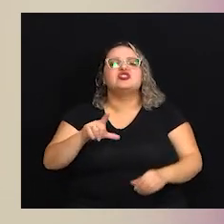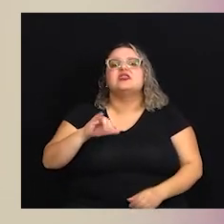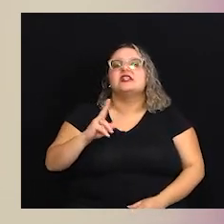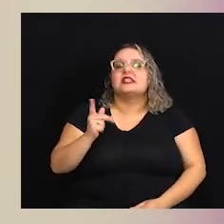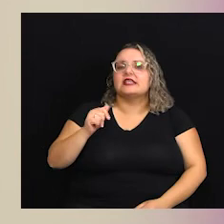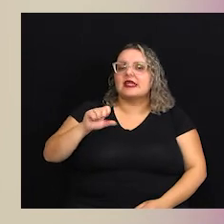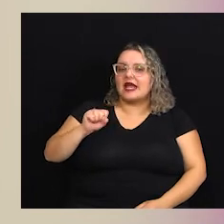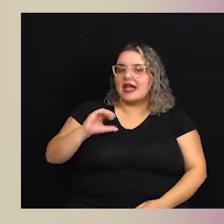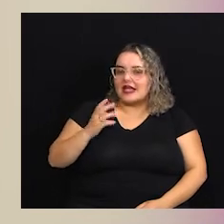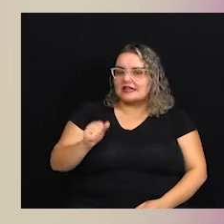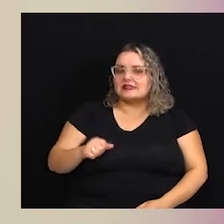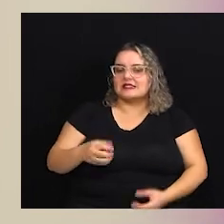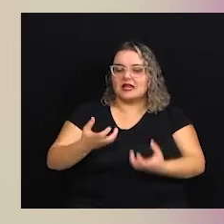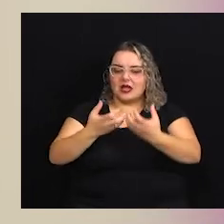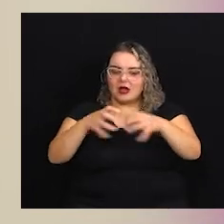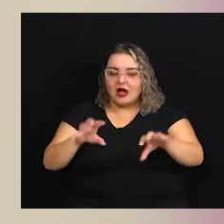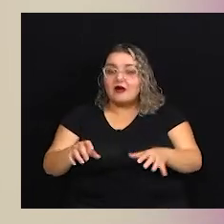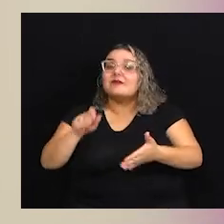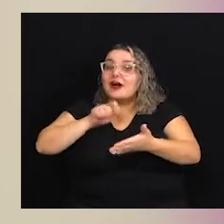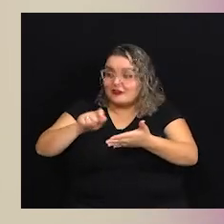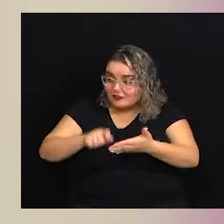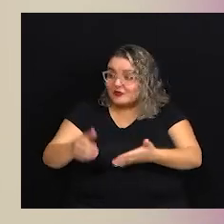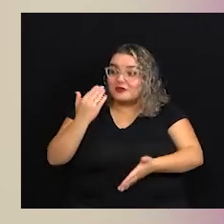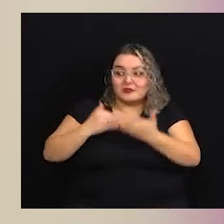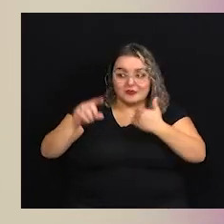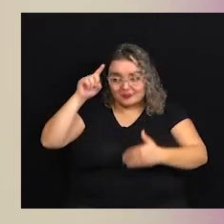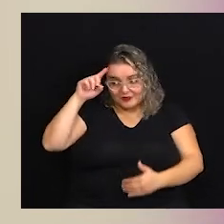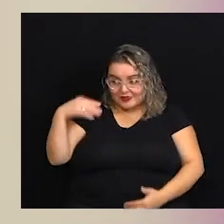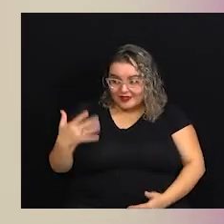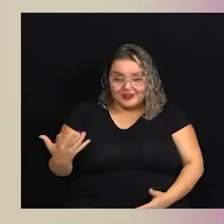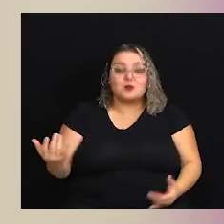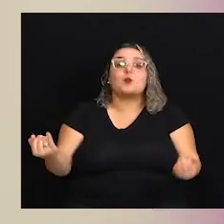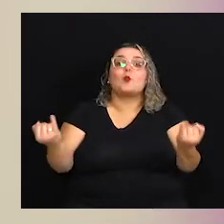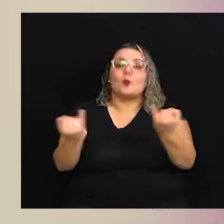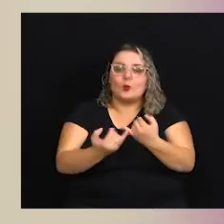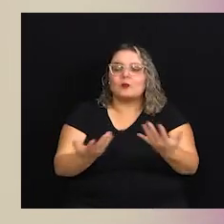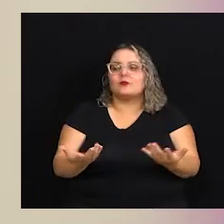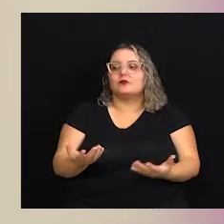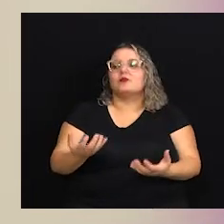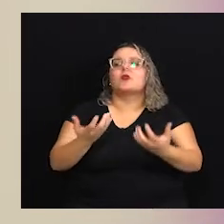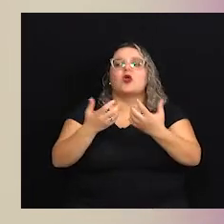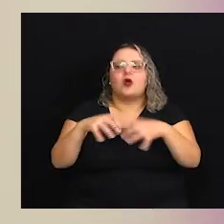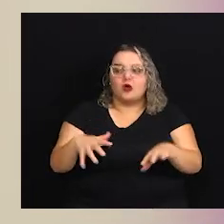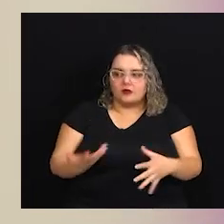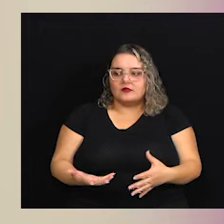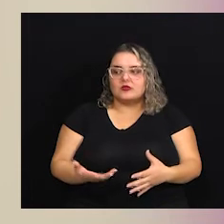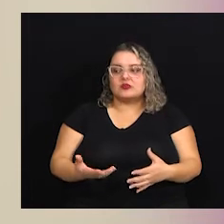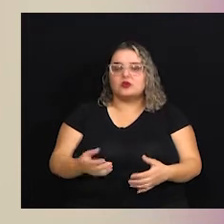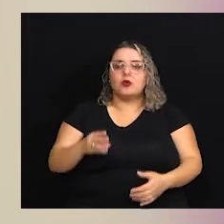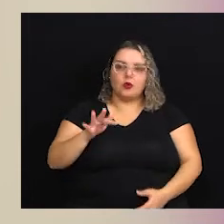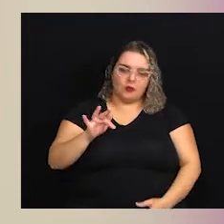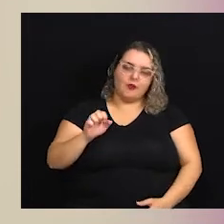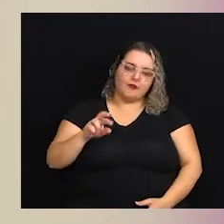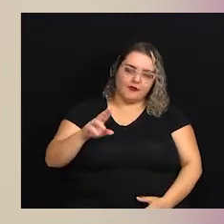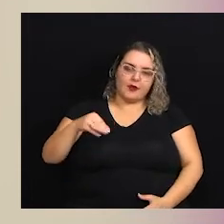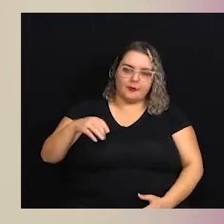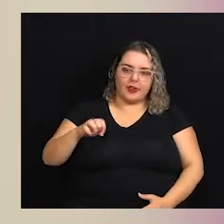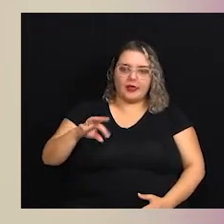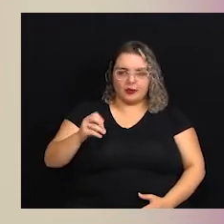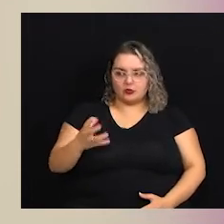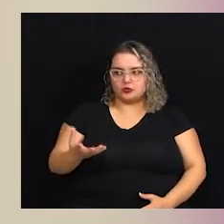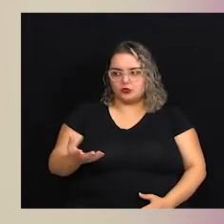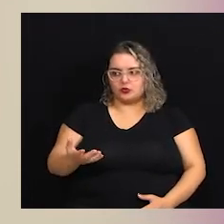linhaça, ovos, vamos lá, anota, porque esse eu como todo dia e ele emagrece mesmo. Ovos, o